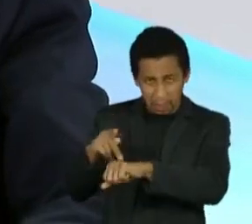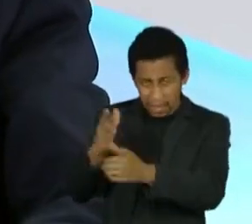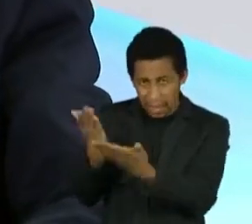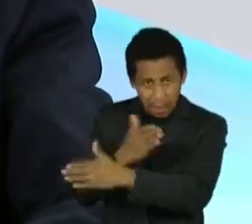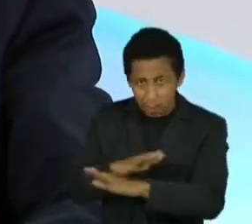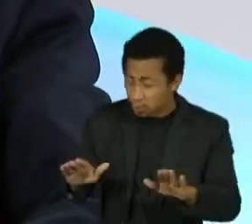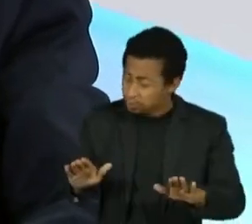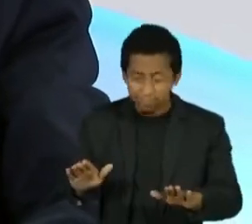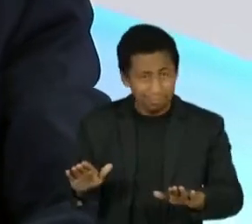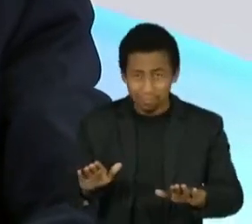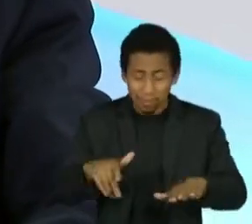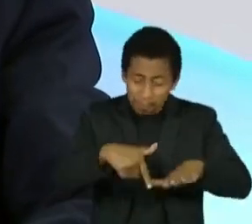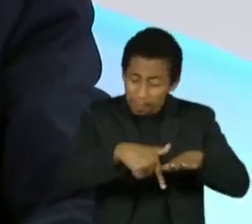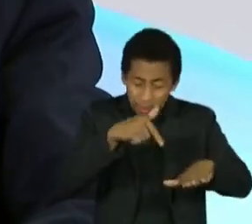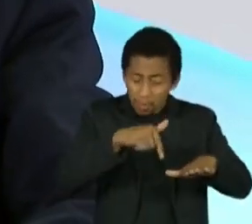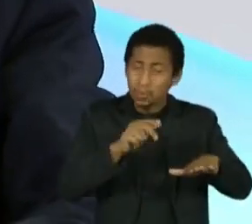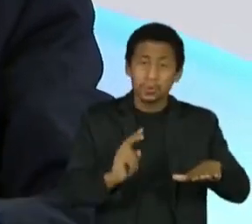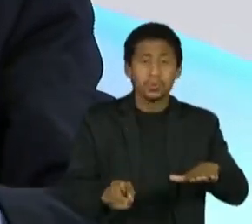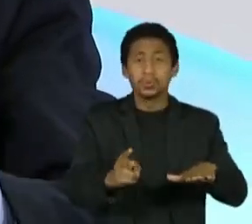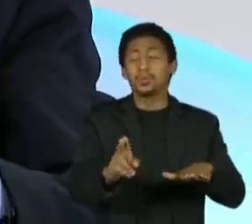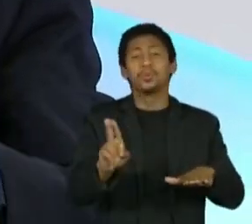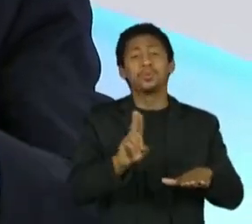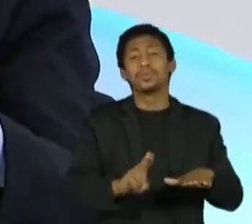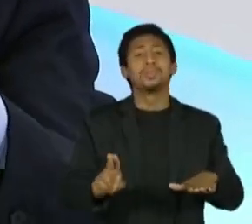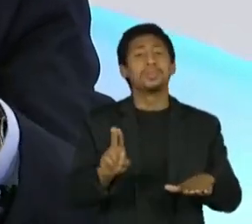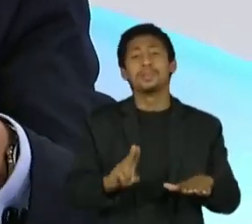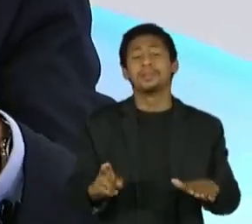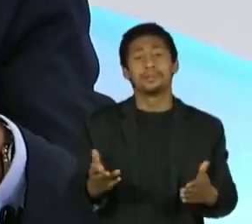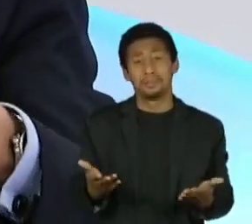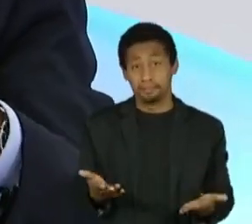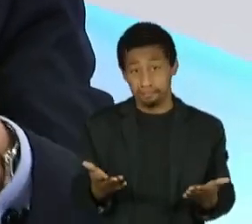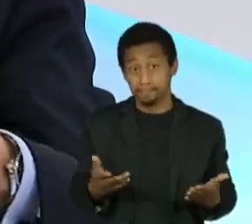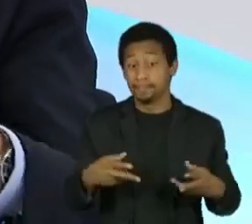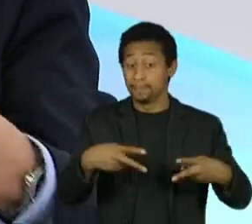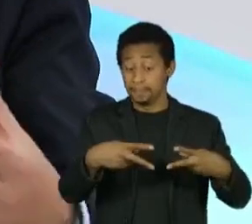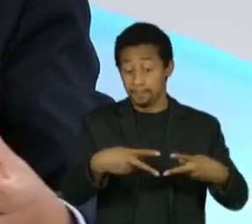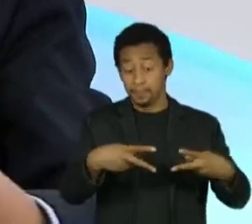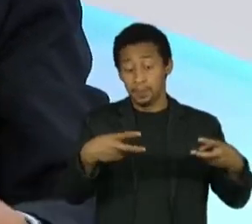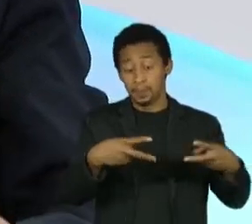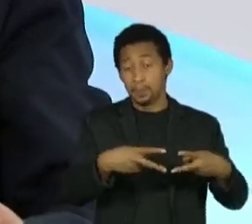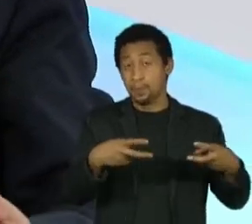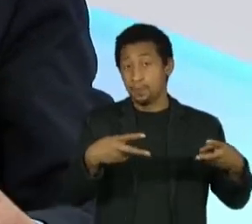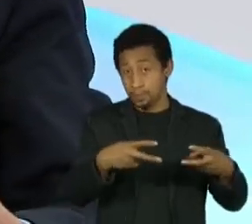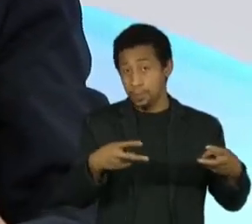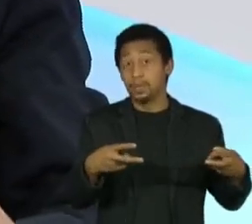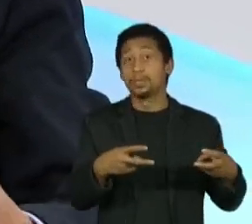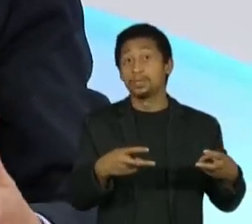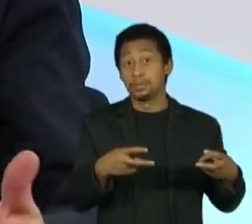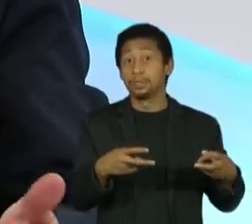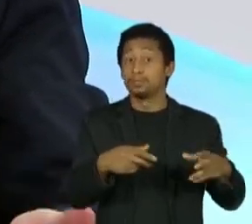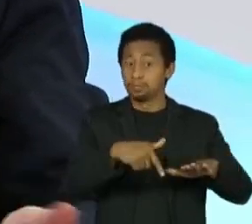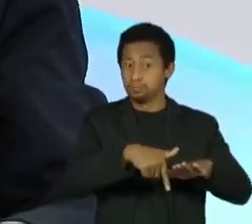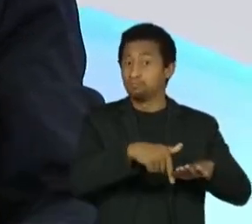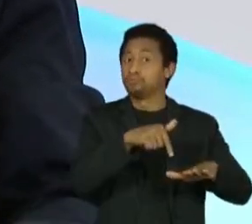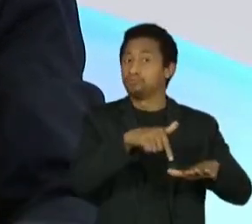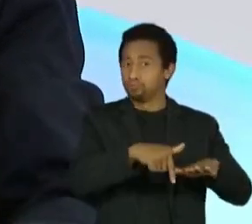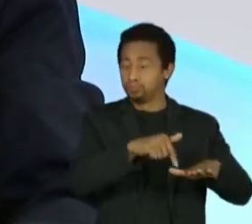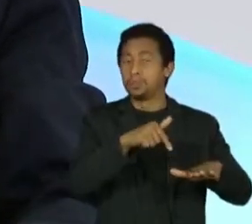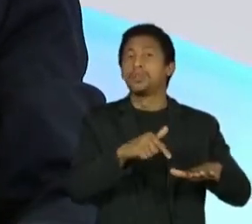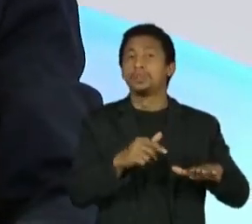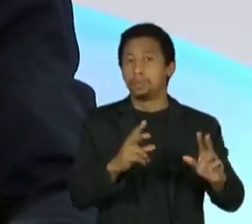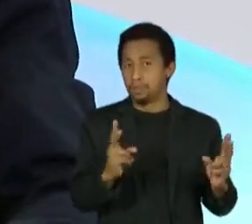porque nós vamos consumir continuar usando o petróleo Então eu acho que a Petrobras com as reservas que tem é uma empresa que tem